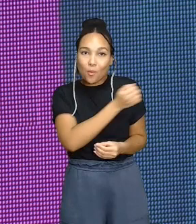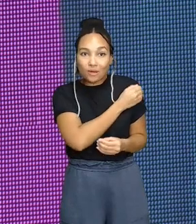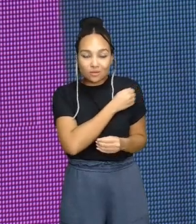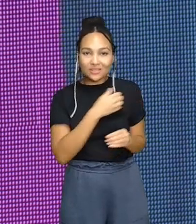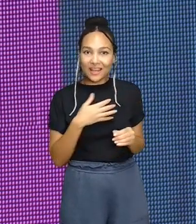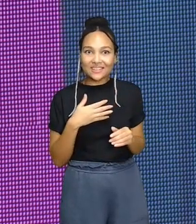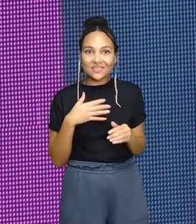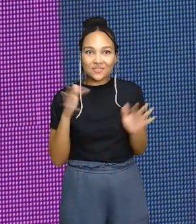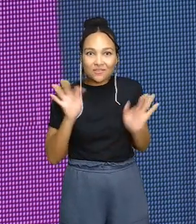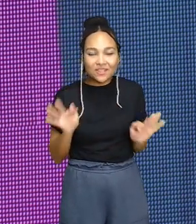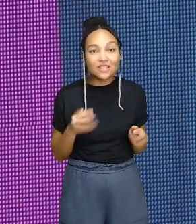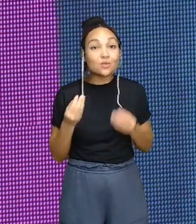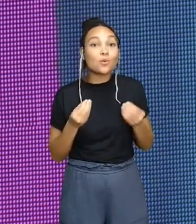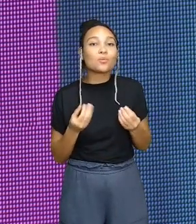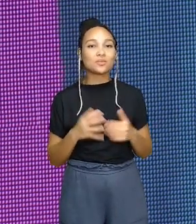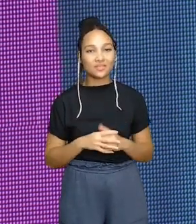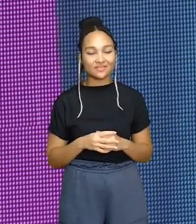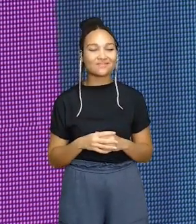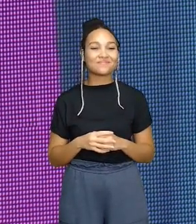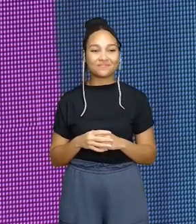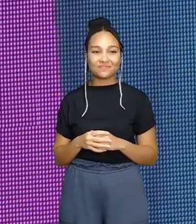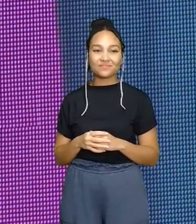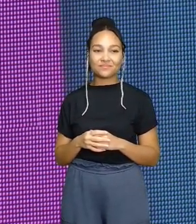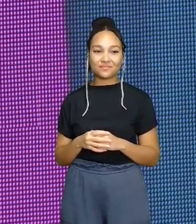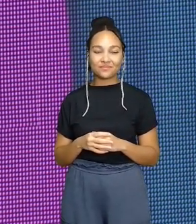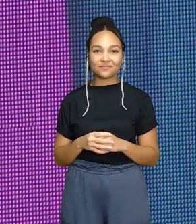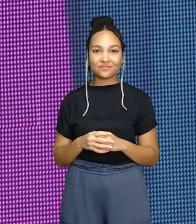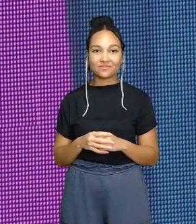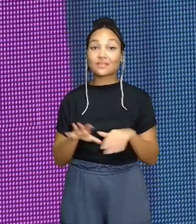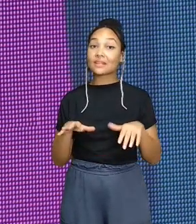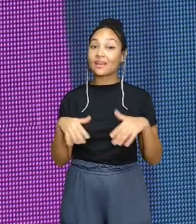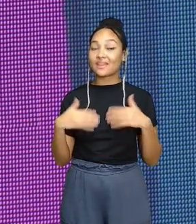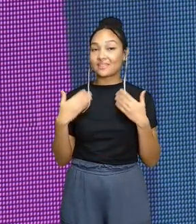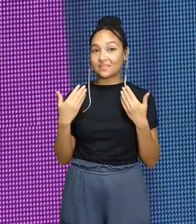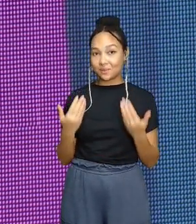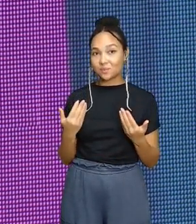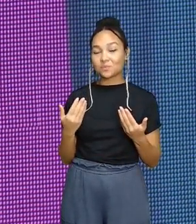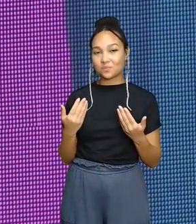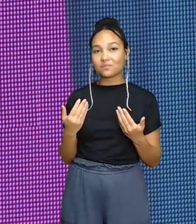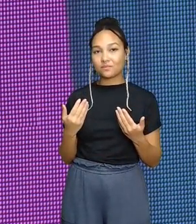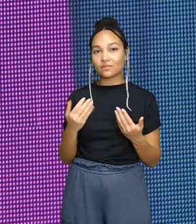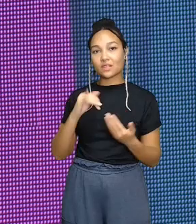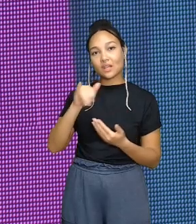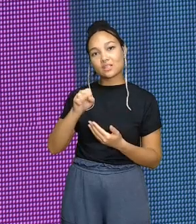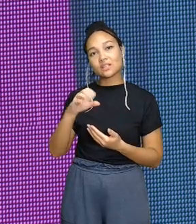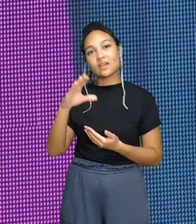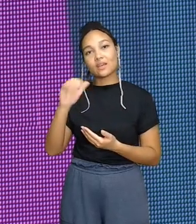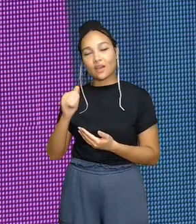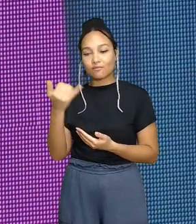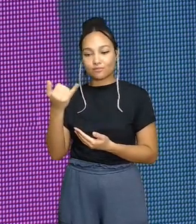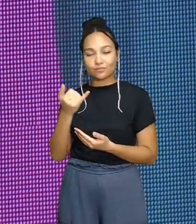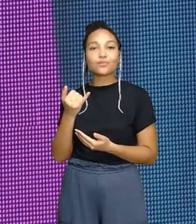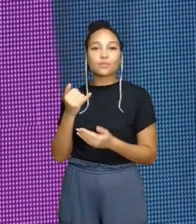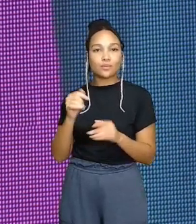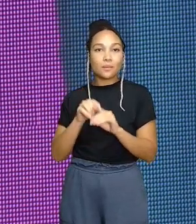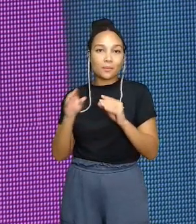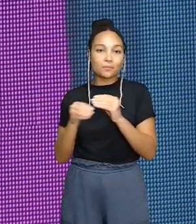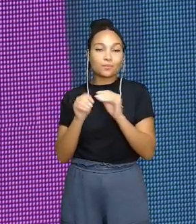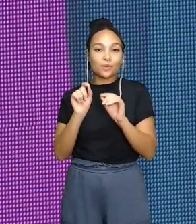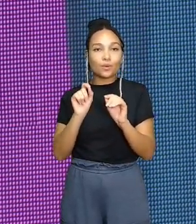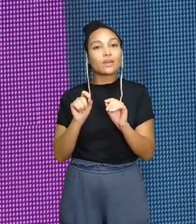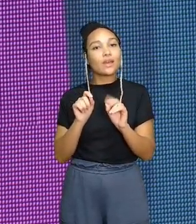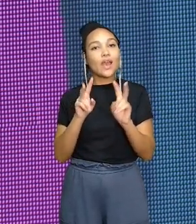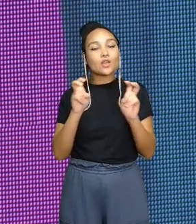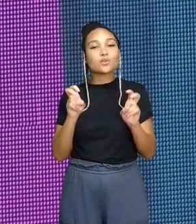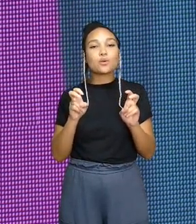sido? Então, parte do que a Jéssica, né, colocava tem muito a ver com essa mobilização